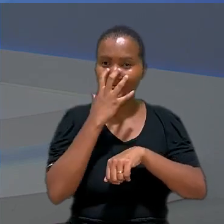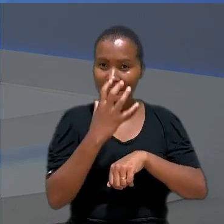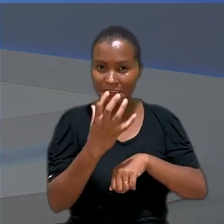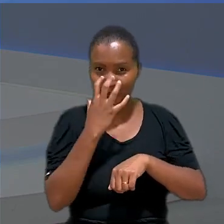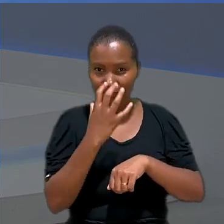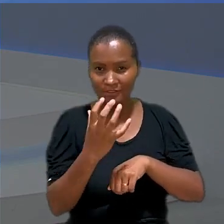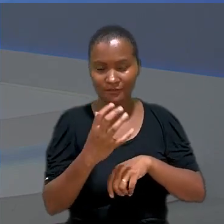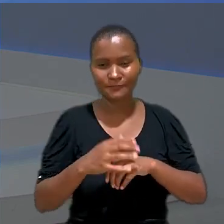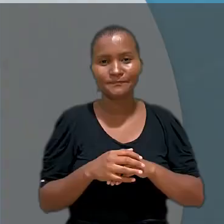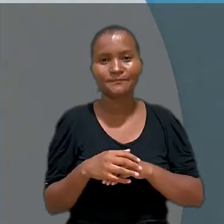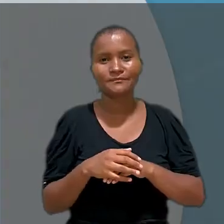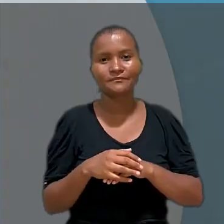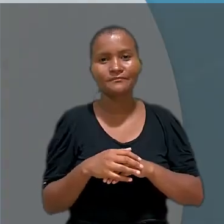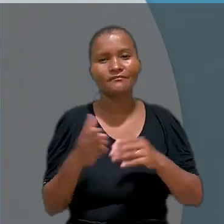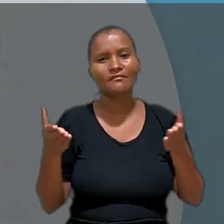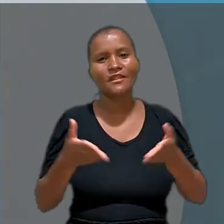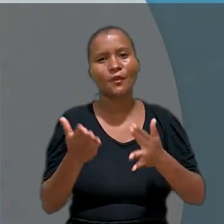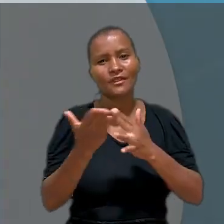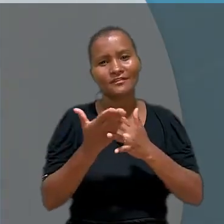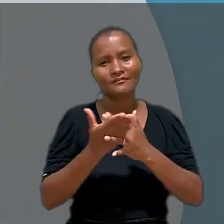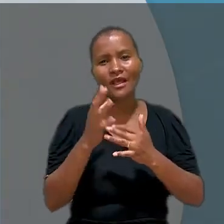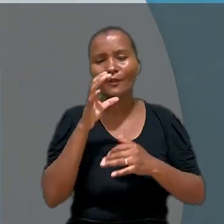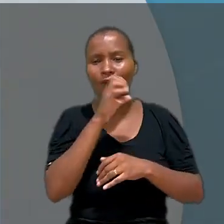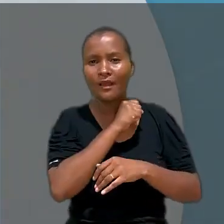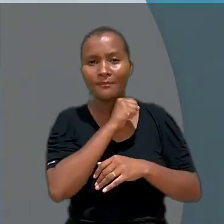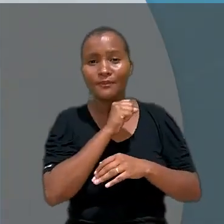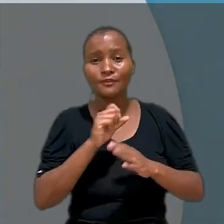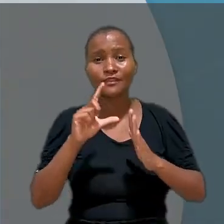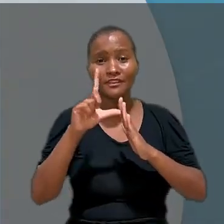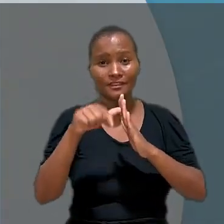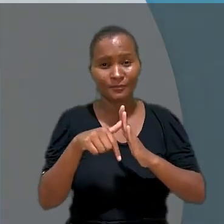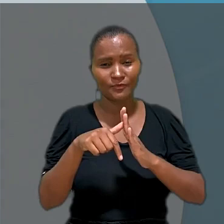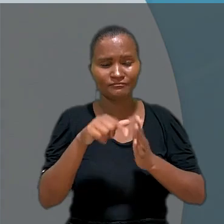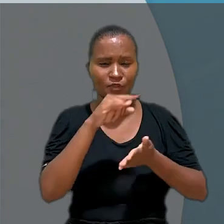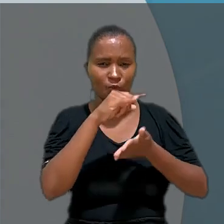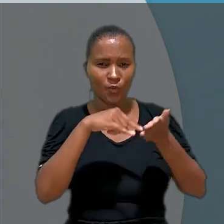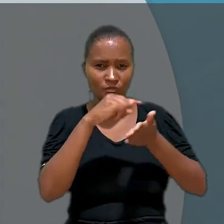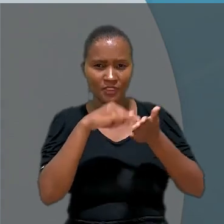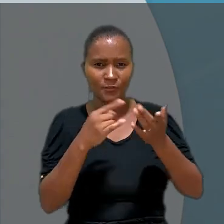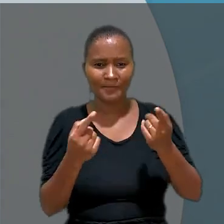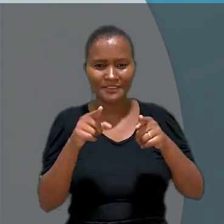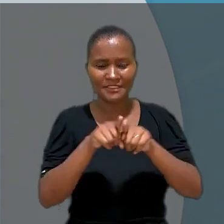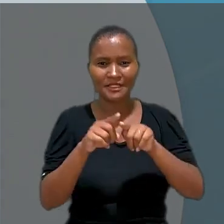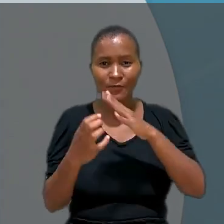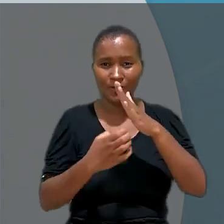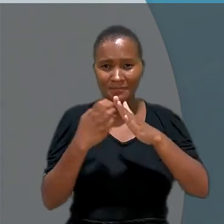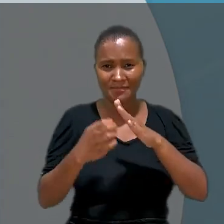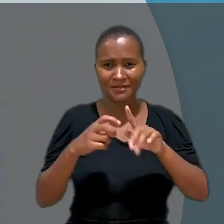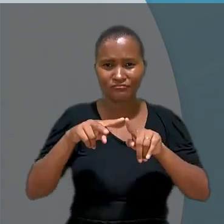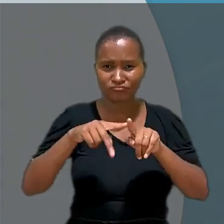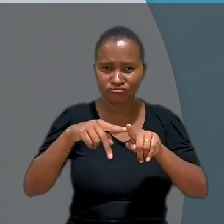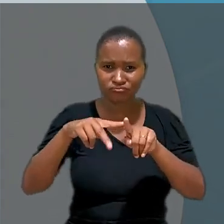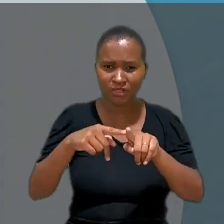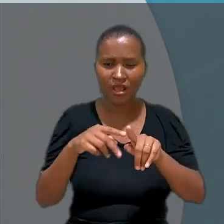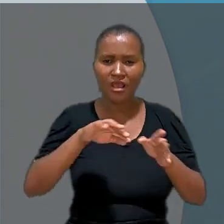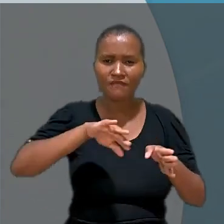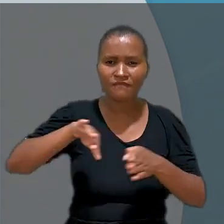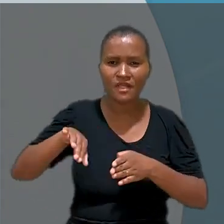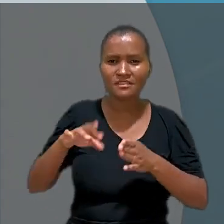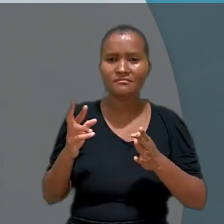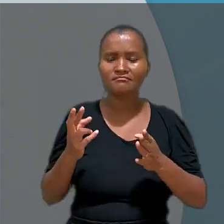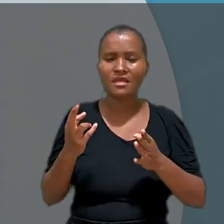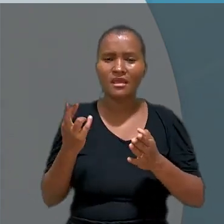de insalubridade. Vamos fazer uma pausa rápida e, a seguir, contrato de parceria com empresa de patinetes